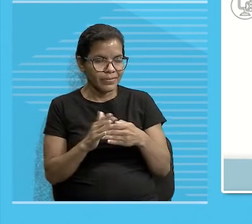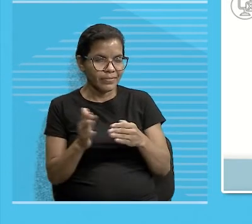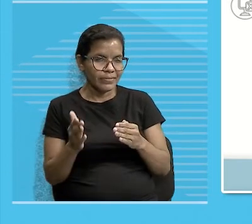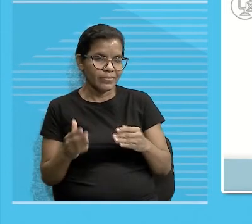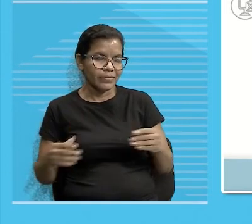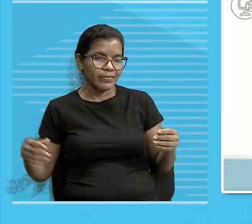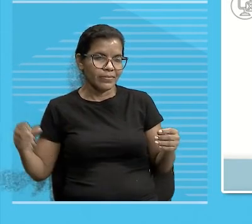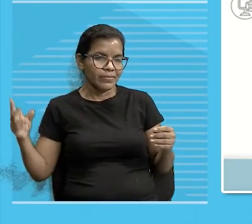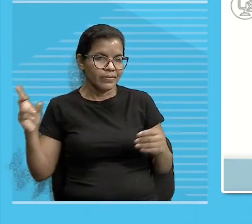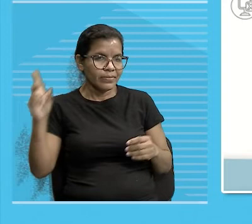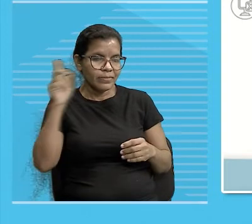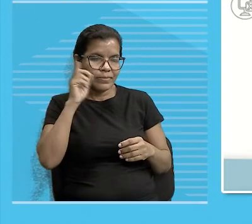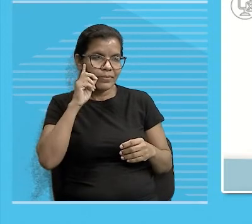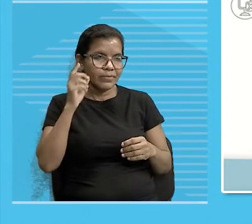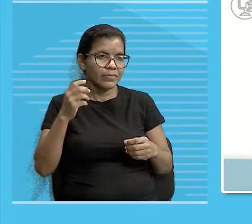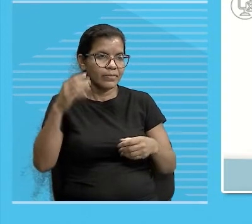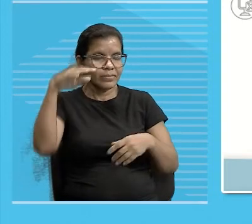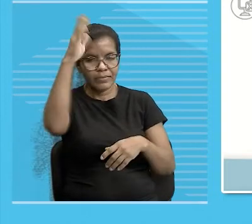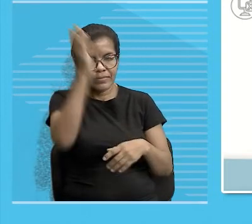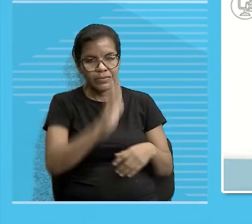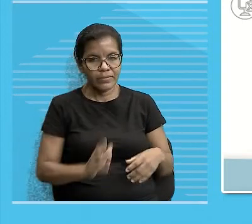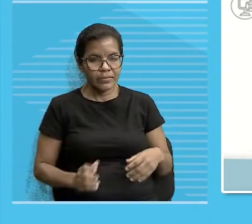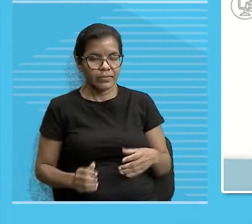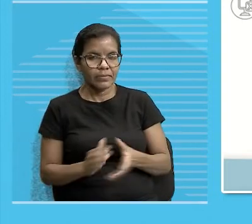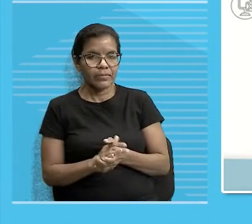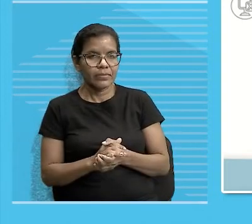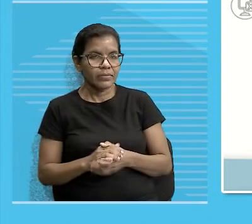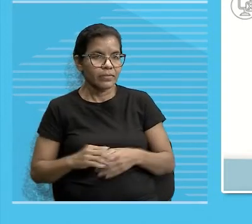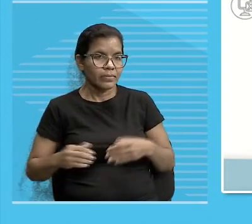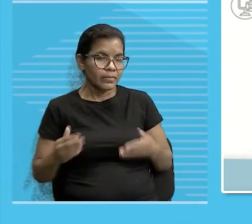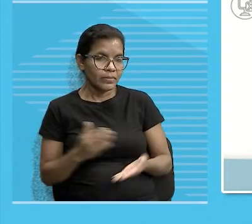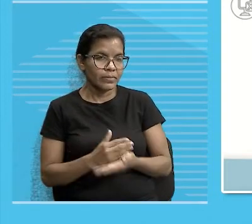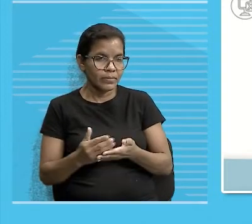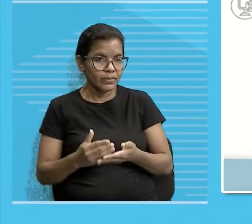no Brasil, galera, o barroco vai chegar com as missões jesuíticas no século